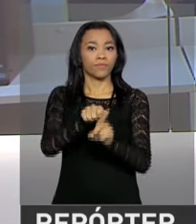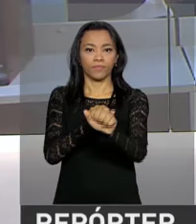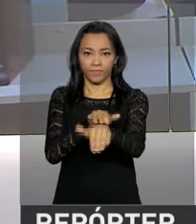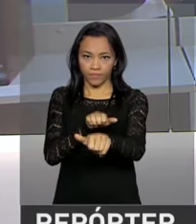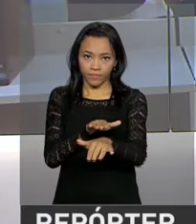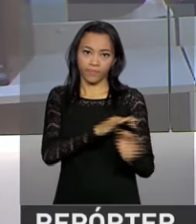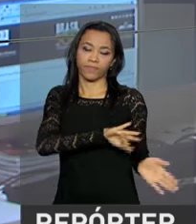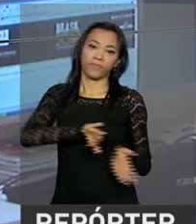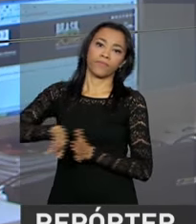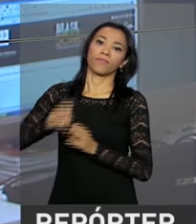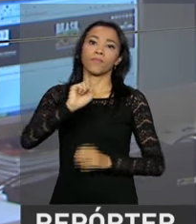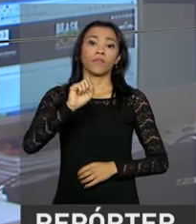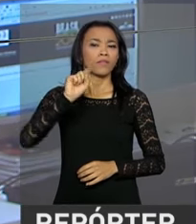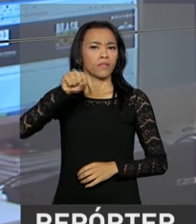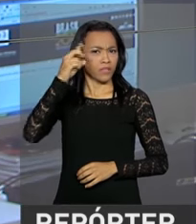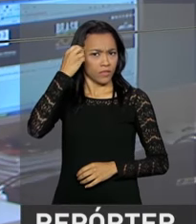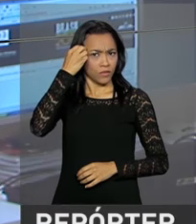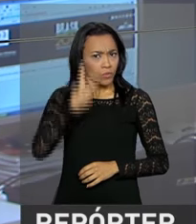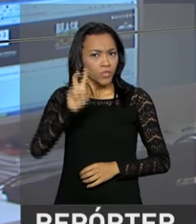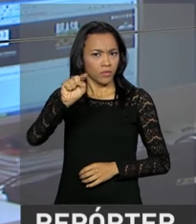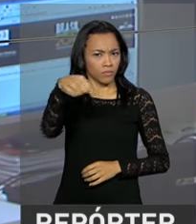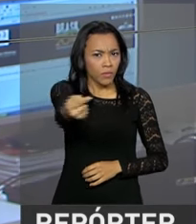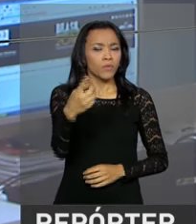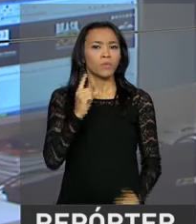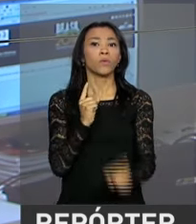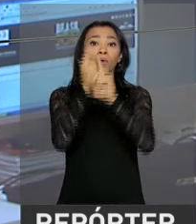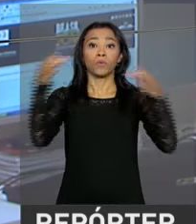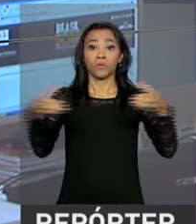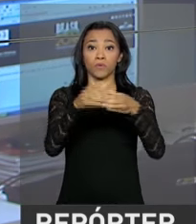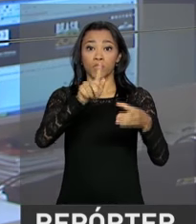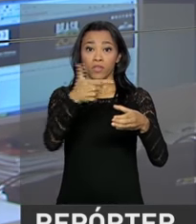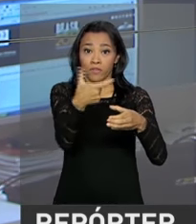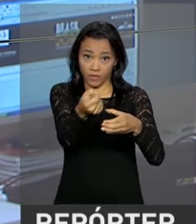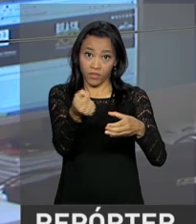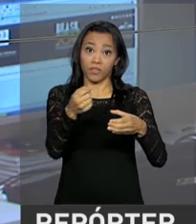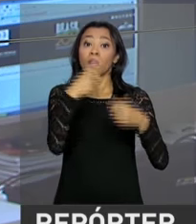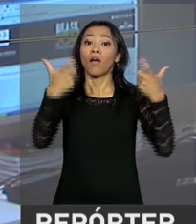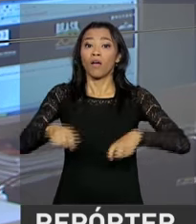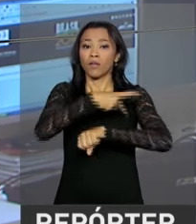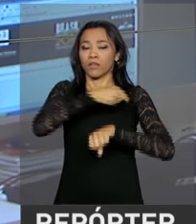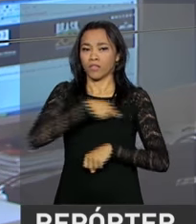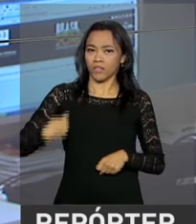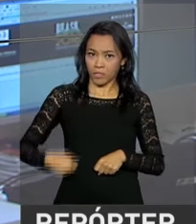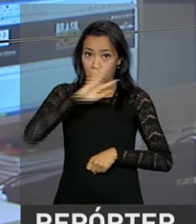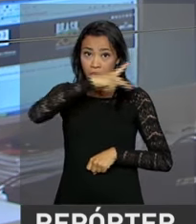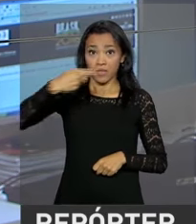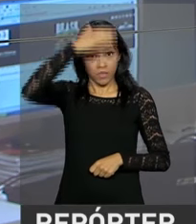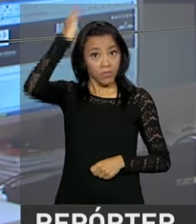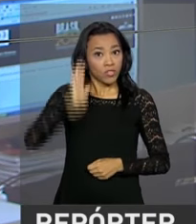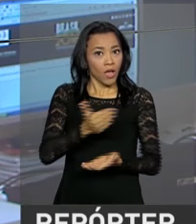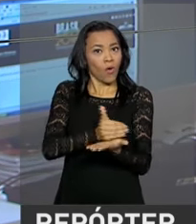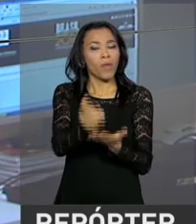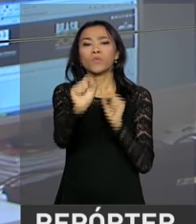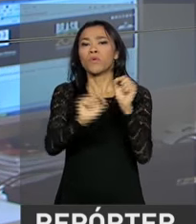5 de setembro. Depois de 2 dias de encontro do G20 na China, o presidente Michel Temer já inicia a viagem de